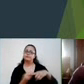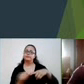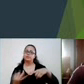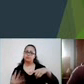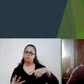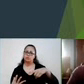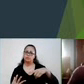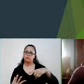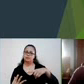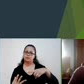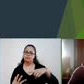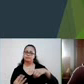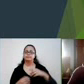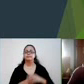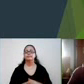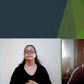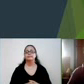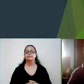frações